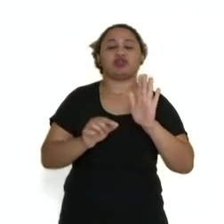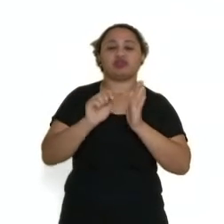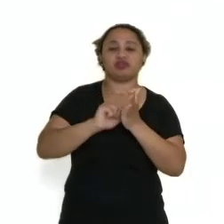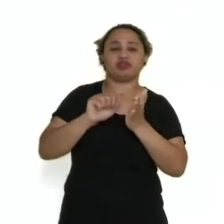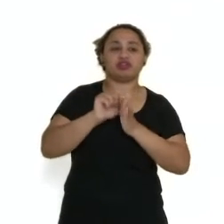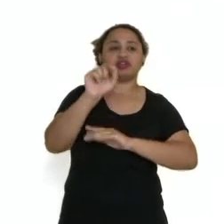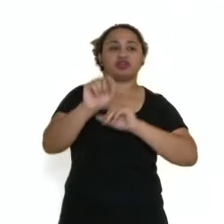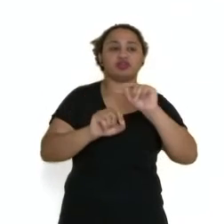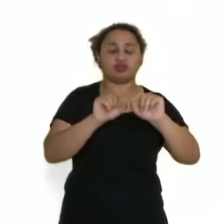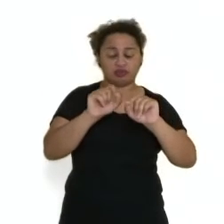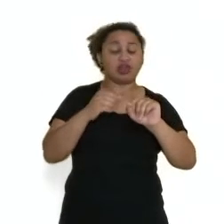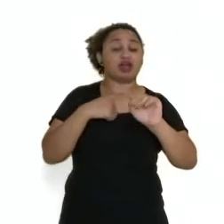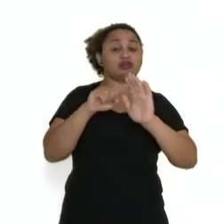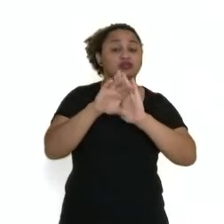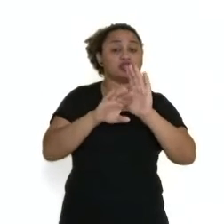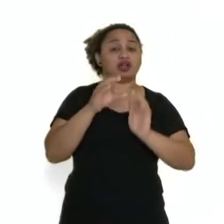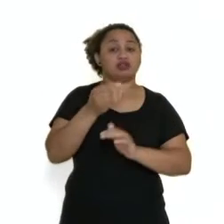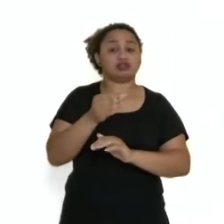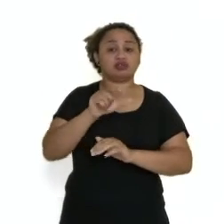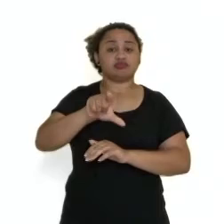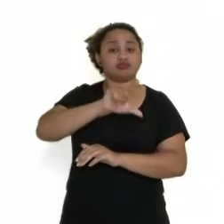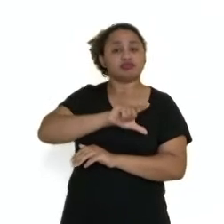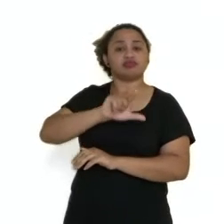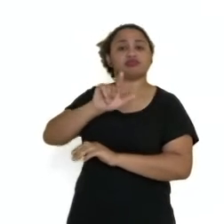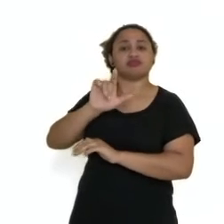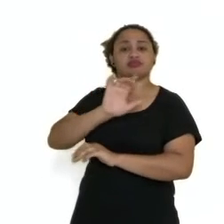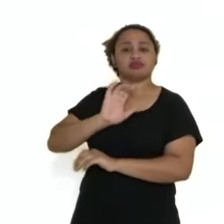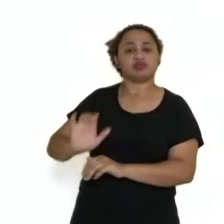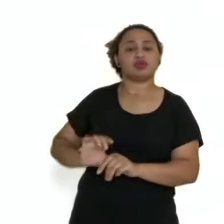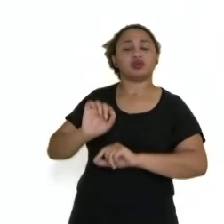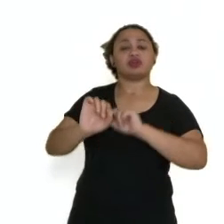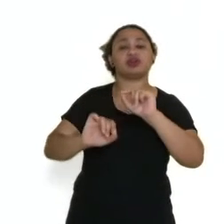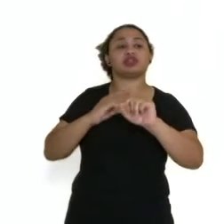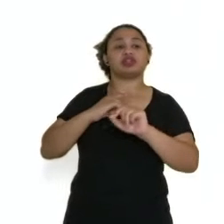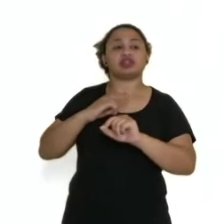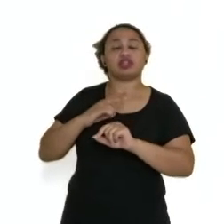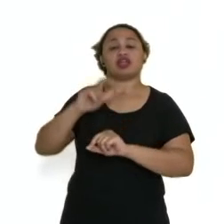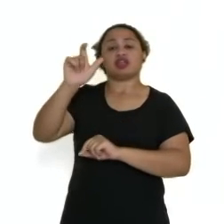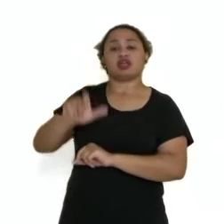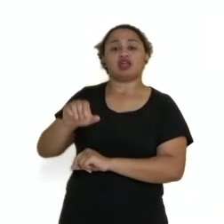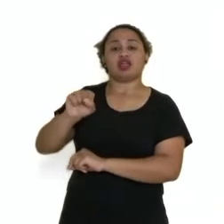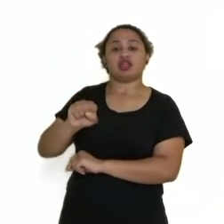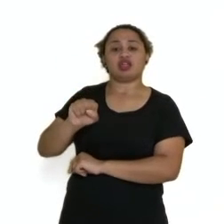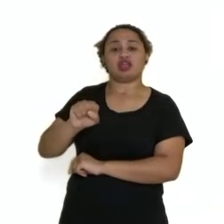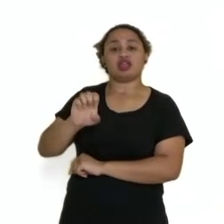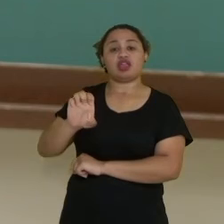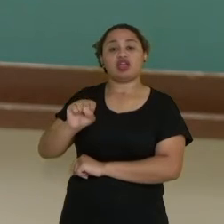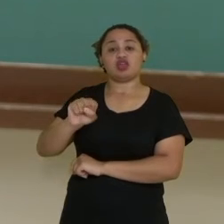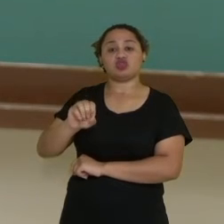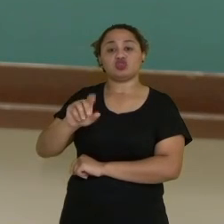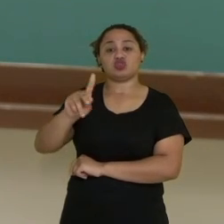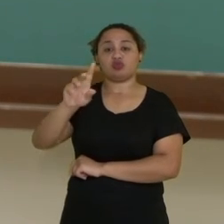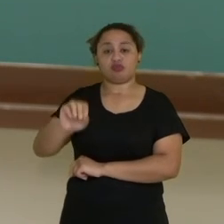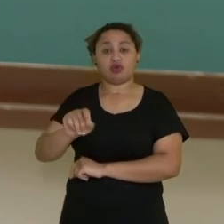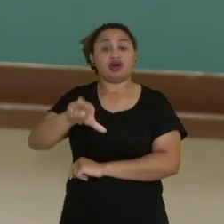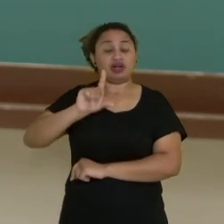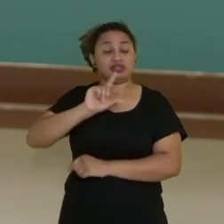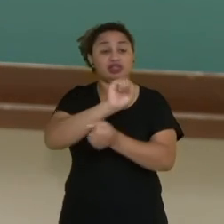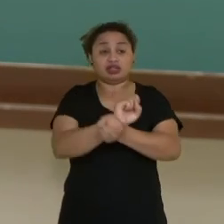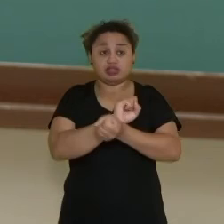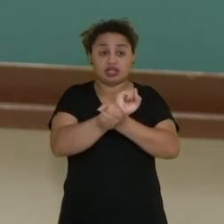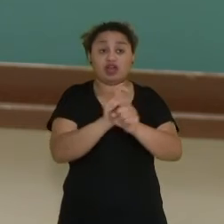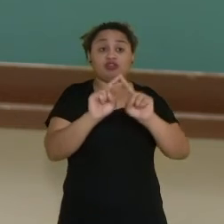no século 6 a.C., Êxopo, que era um escravo, ganhou a liberdade por ser muito